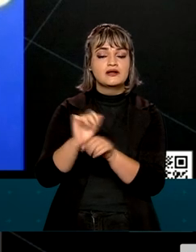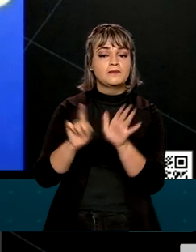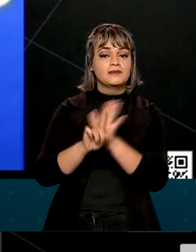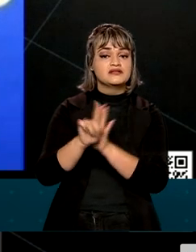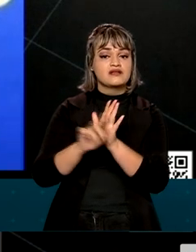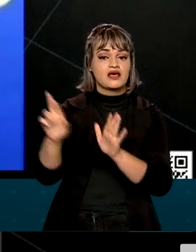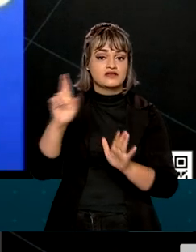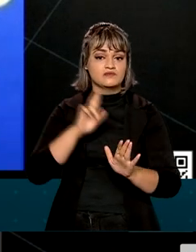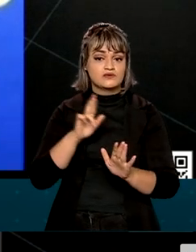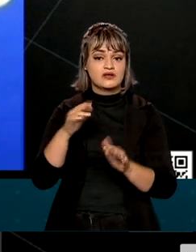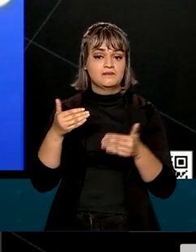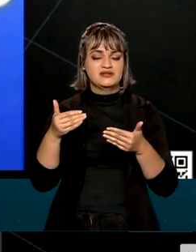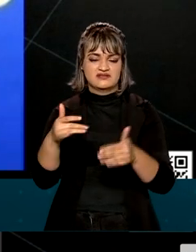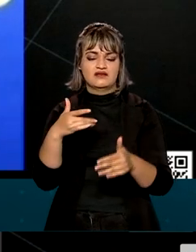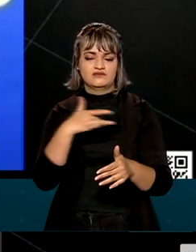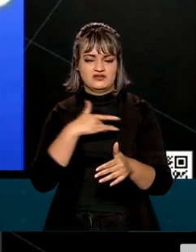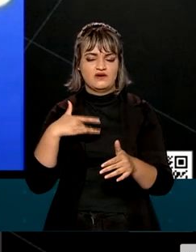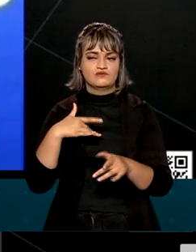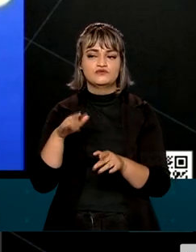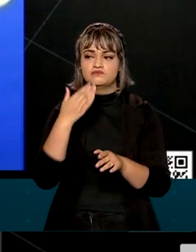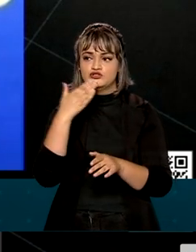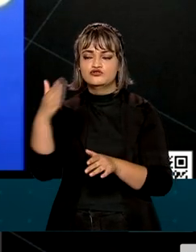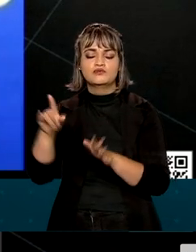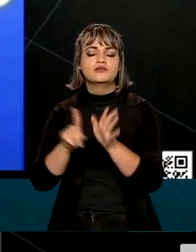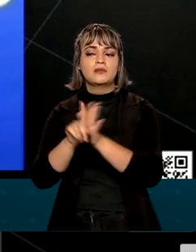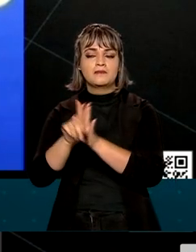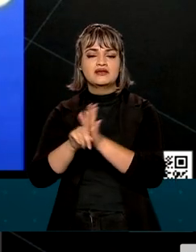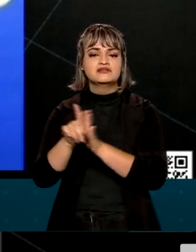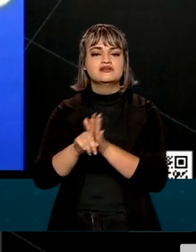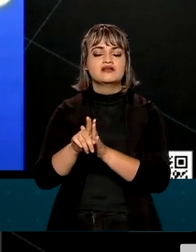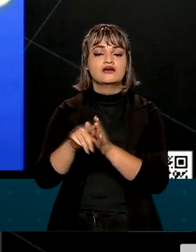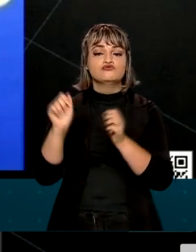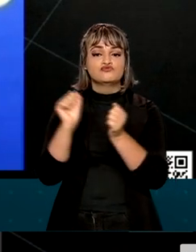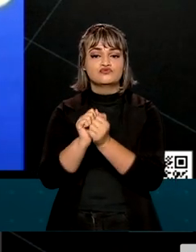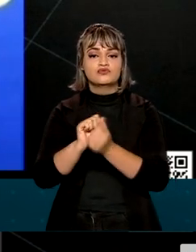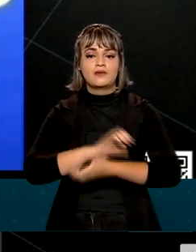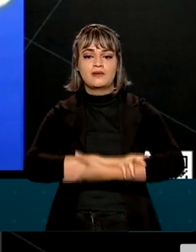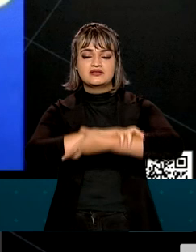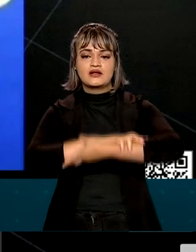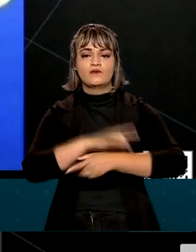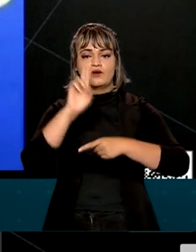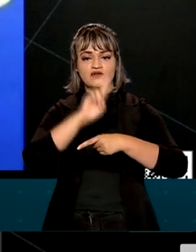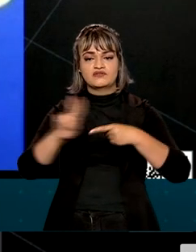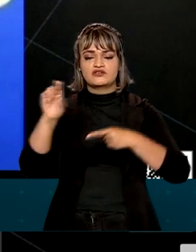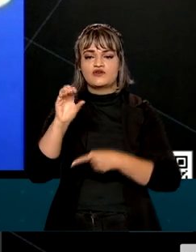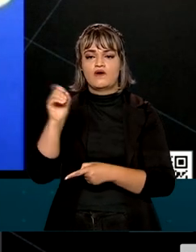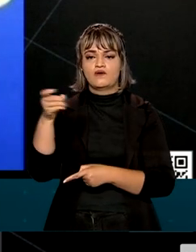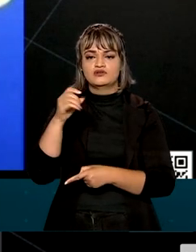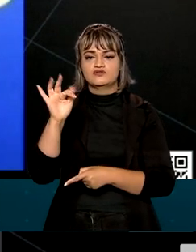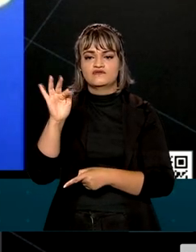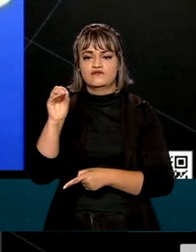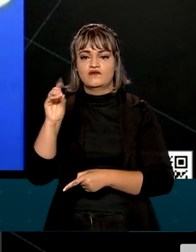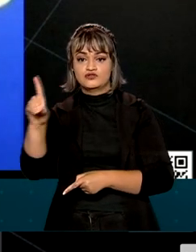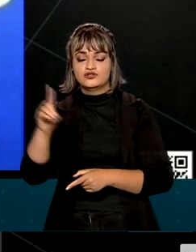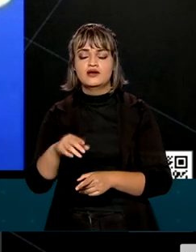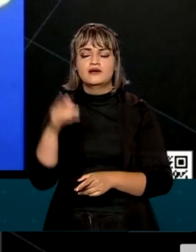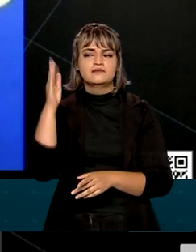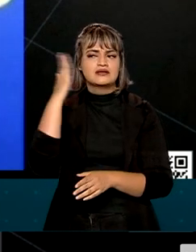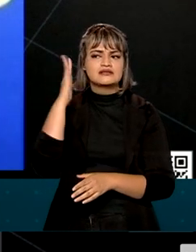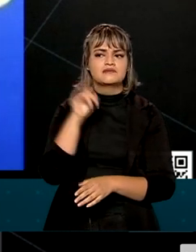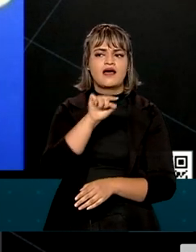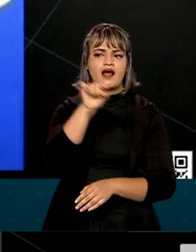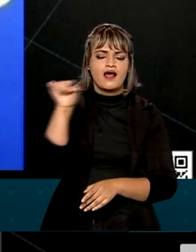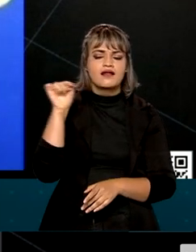pesquisa que o ministério da saúde encomenda é usado em parceria com a Universidade de osso para temos mais